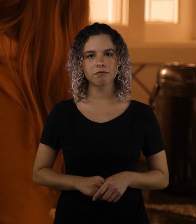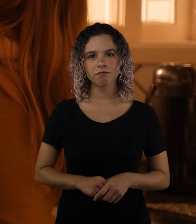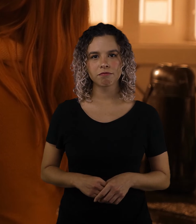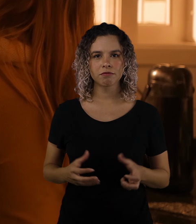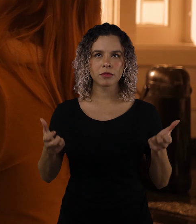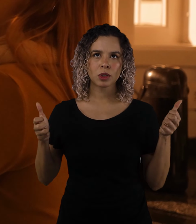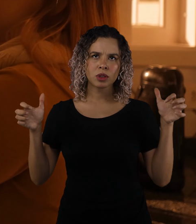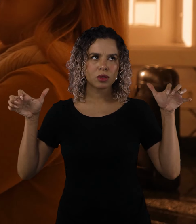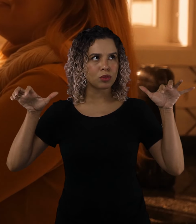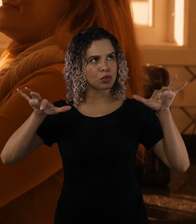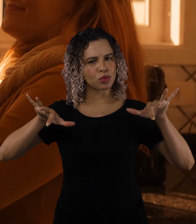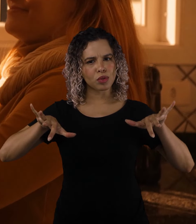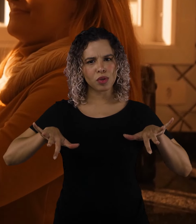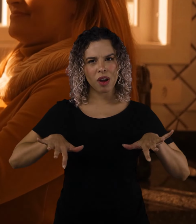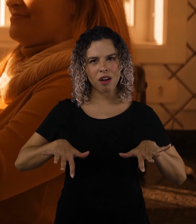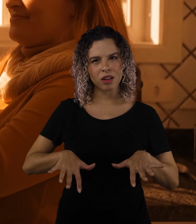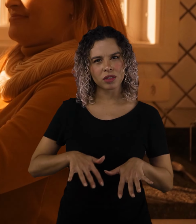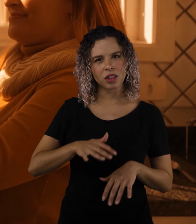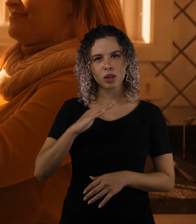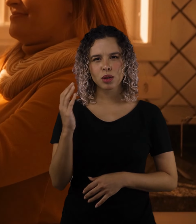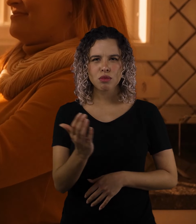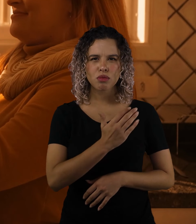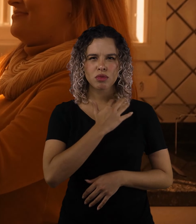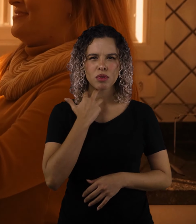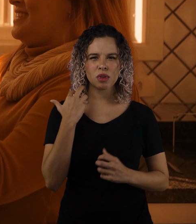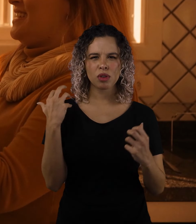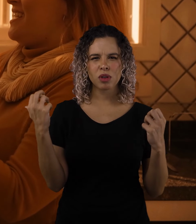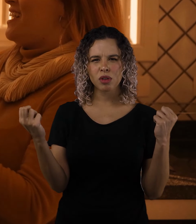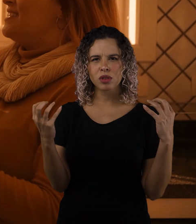walk through the valley. Entrego o bule para ele,